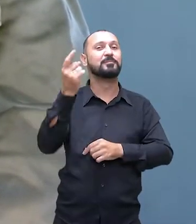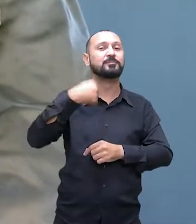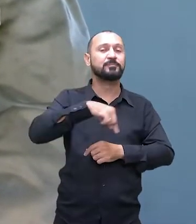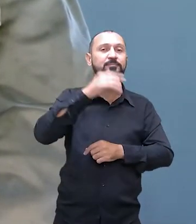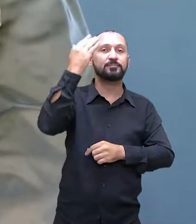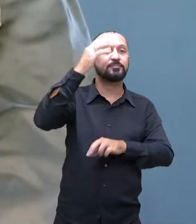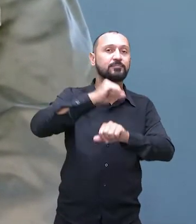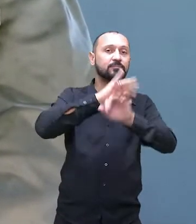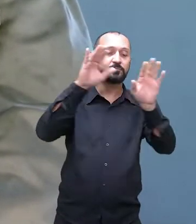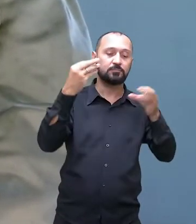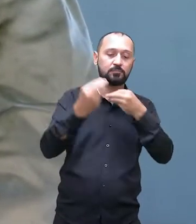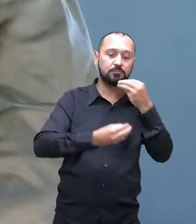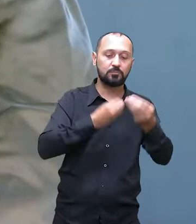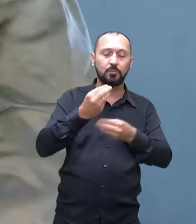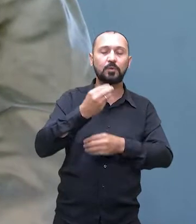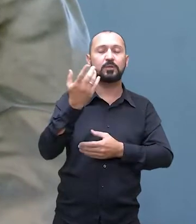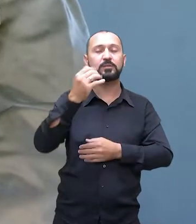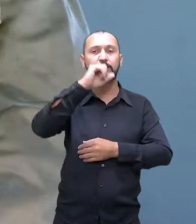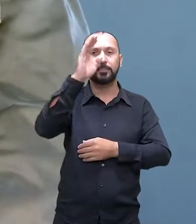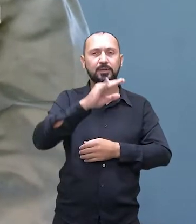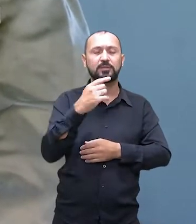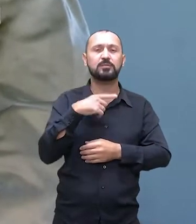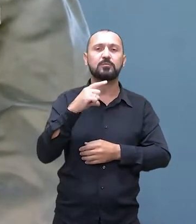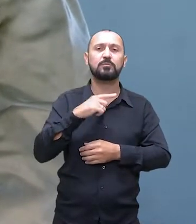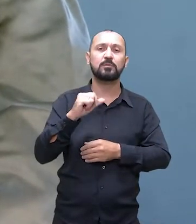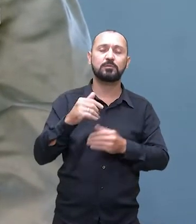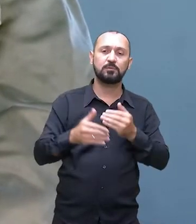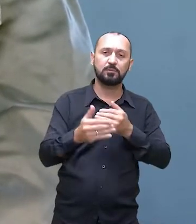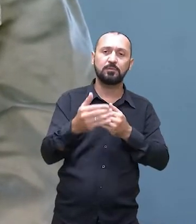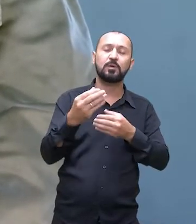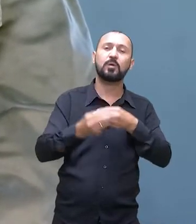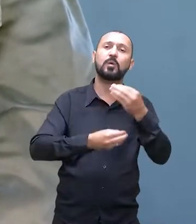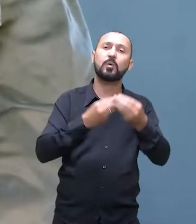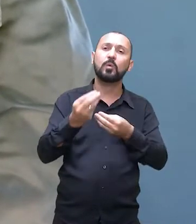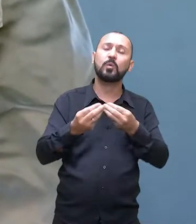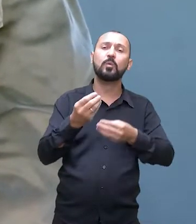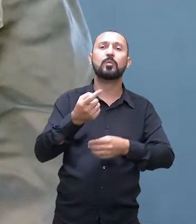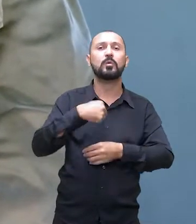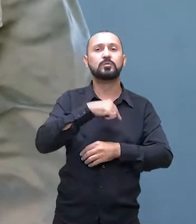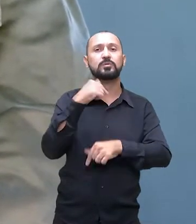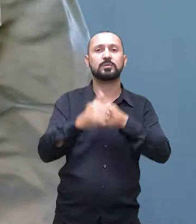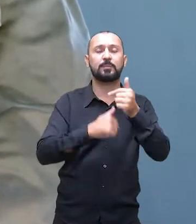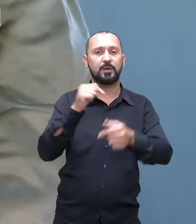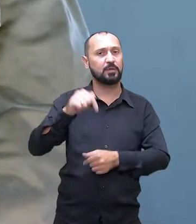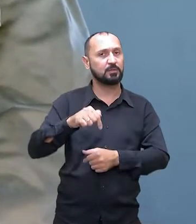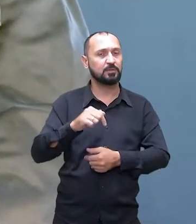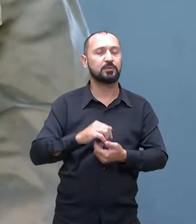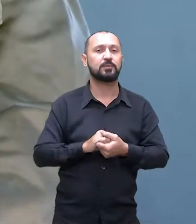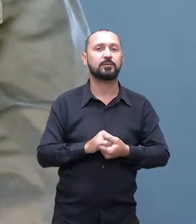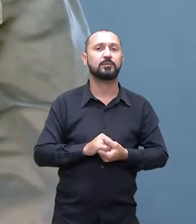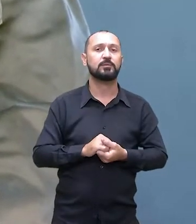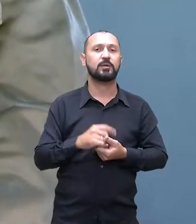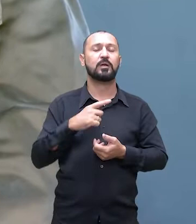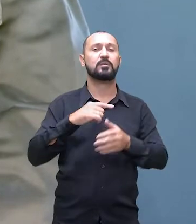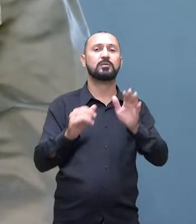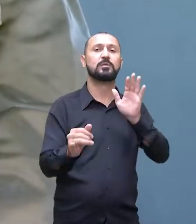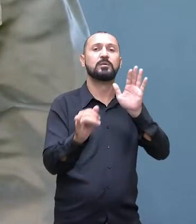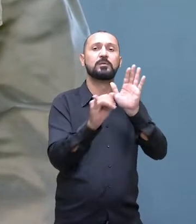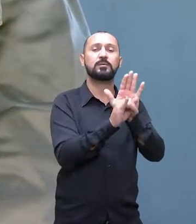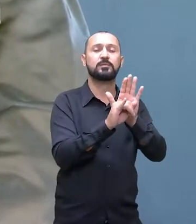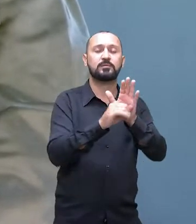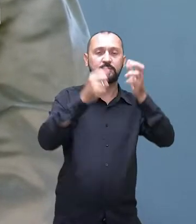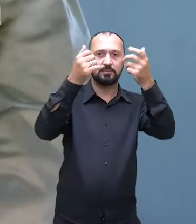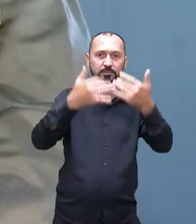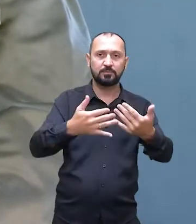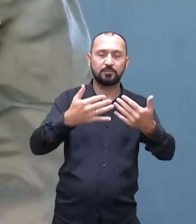para a gente entender como é que esse Brasil funciona e o Brasil também vai entender como é que nós trabalhamos por aqui. A nossa